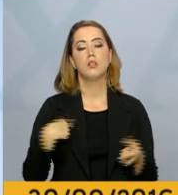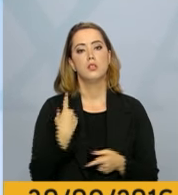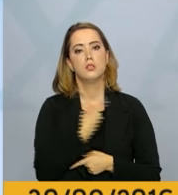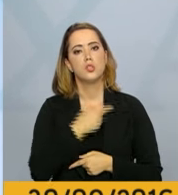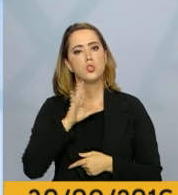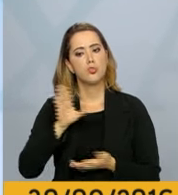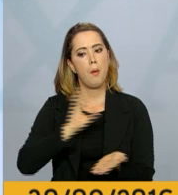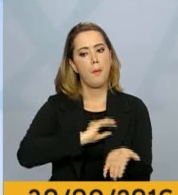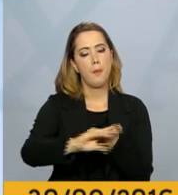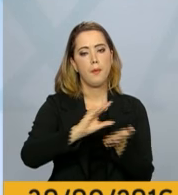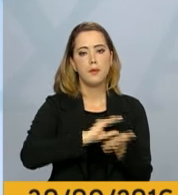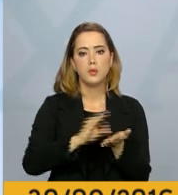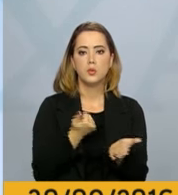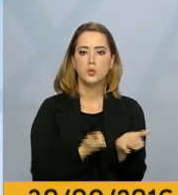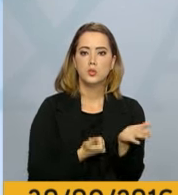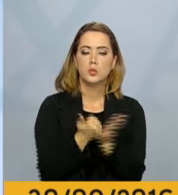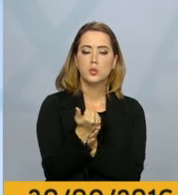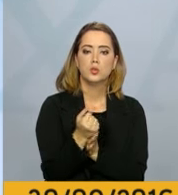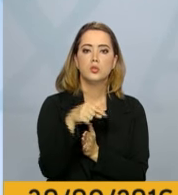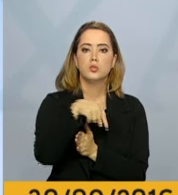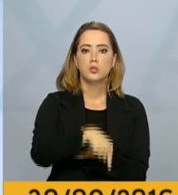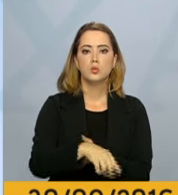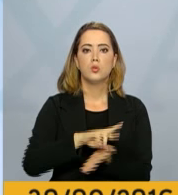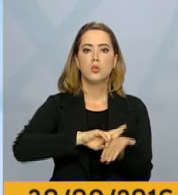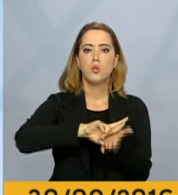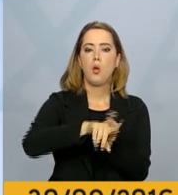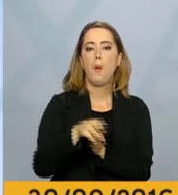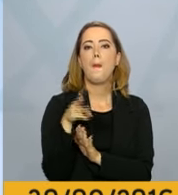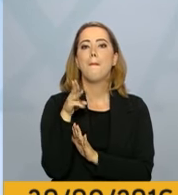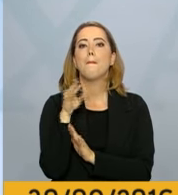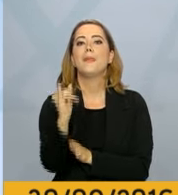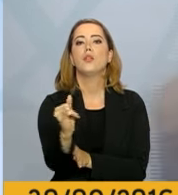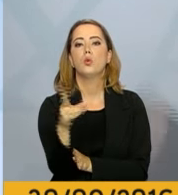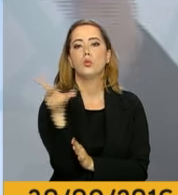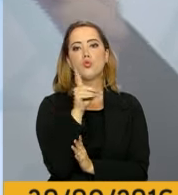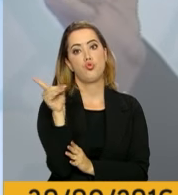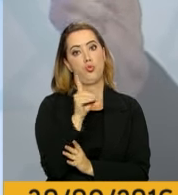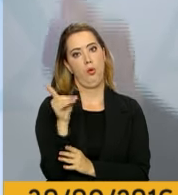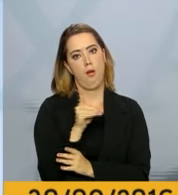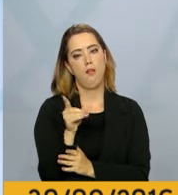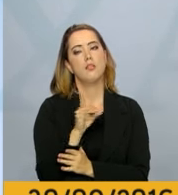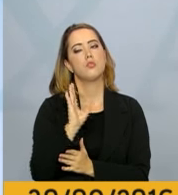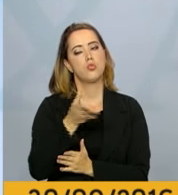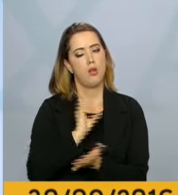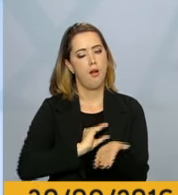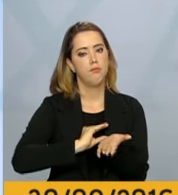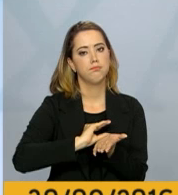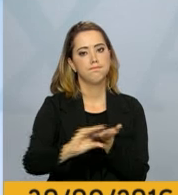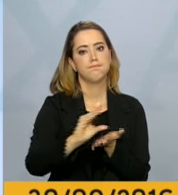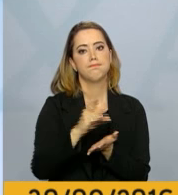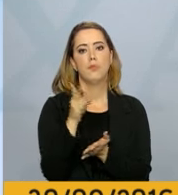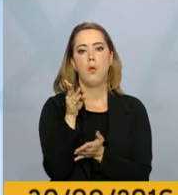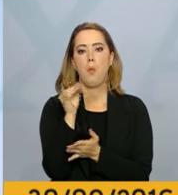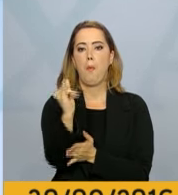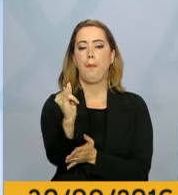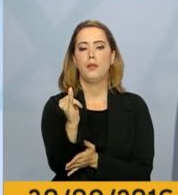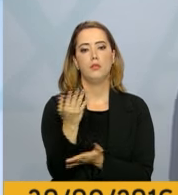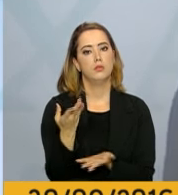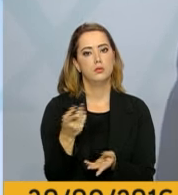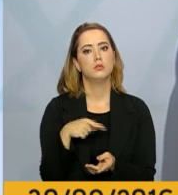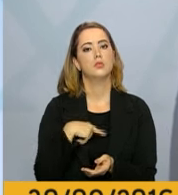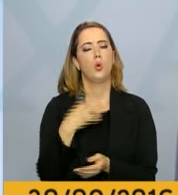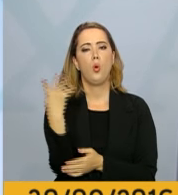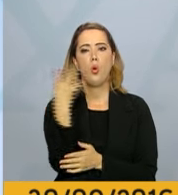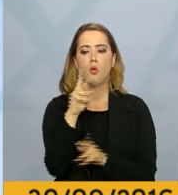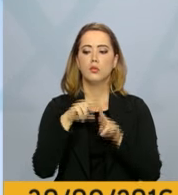que estão aplicando a partir de agora vários bilhões de dólares, não são milhões, vários bilhões de dólares. 4 audiências